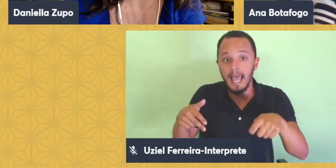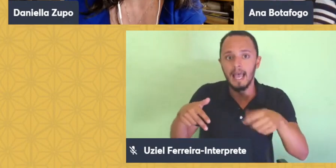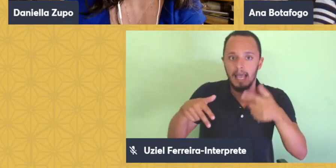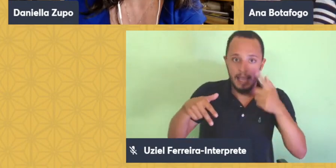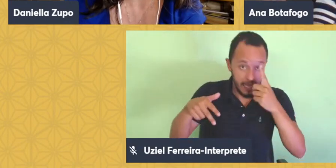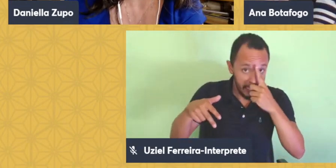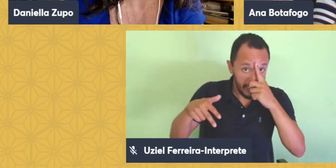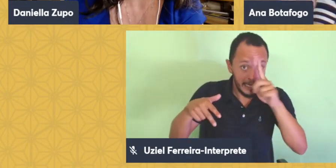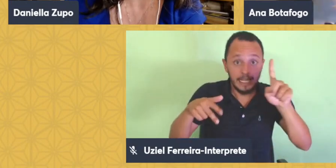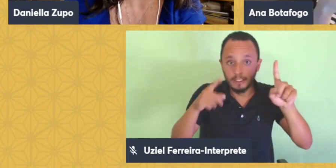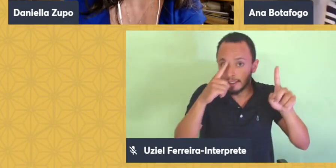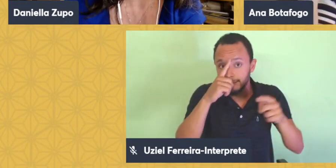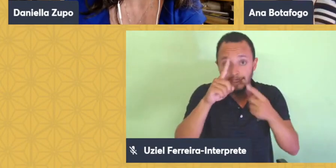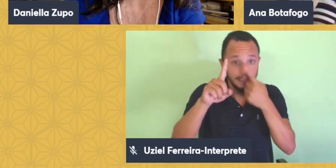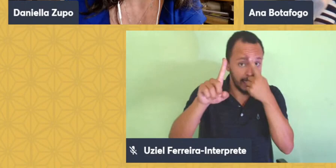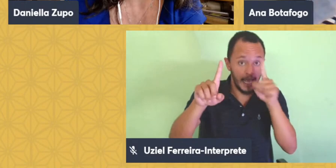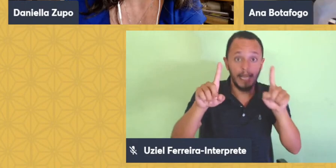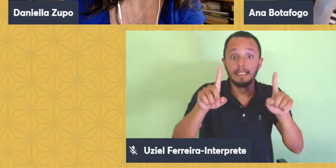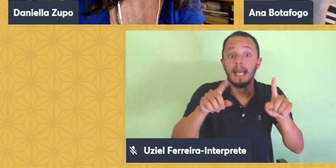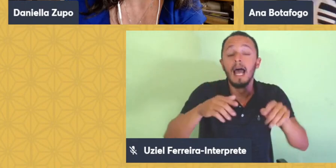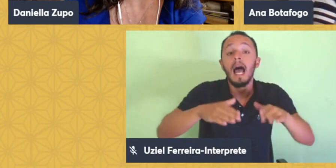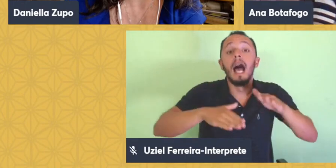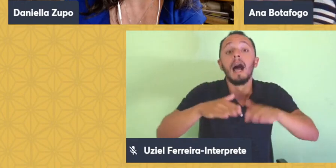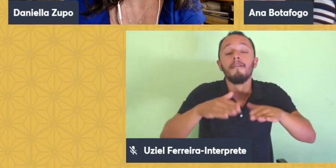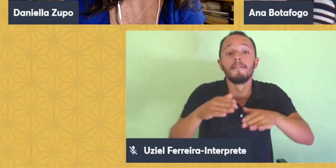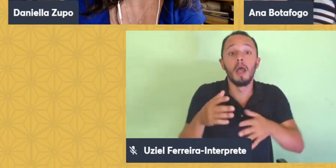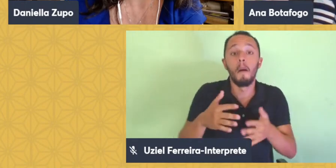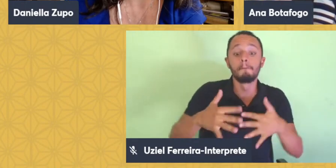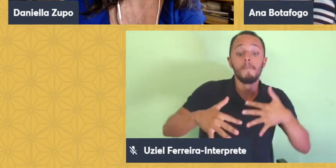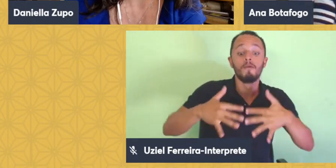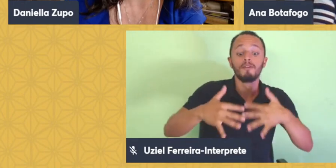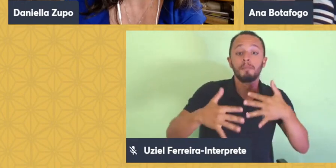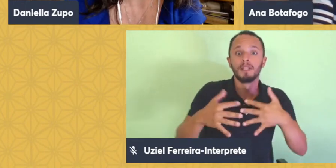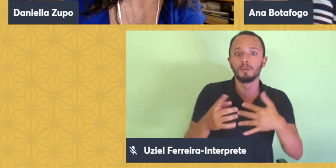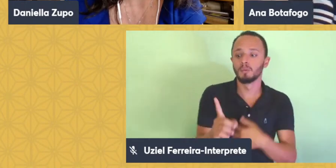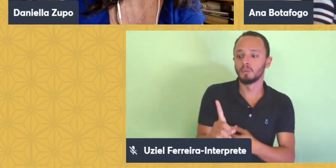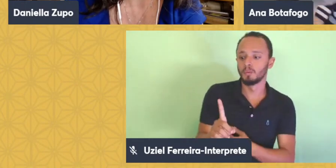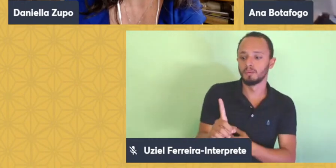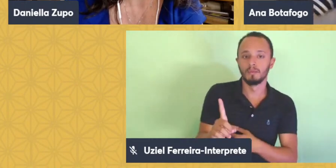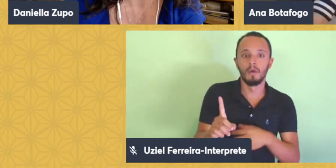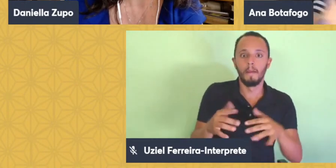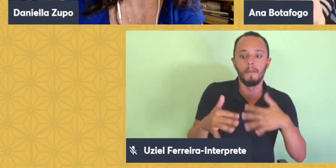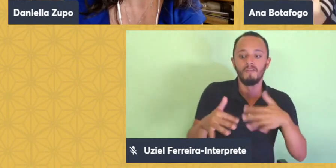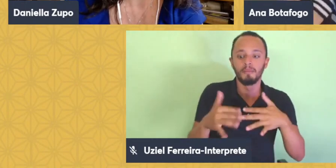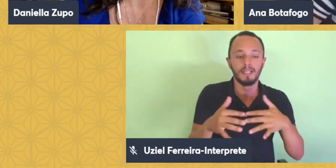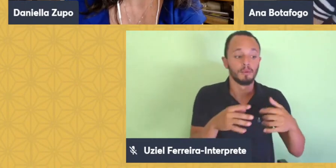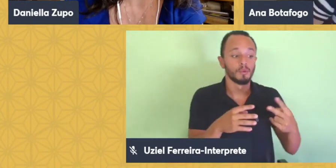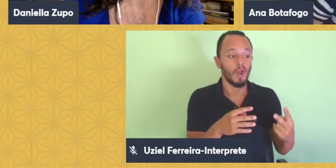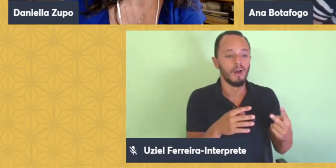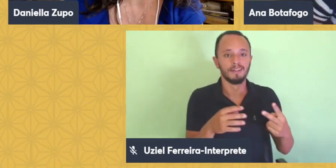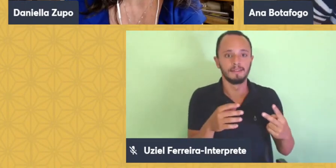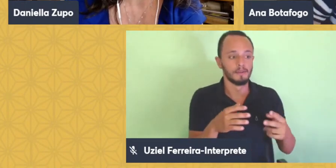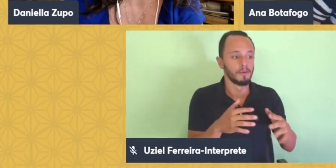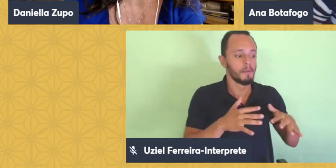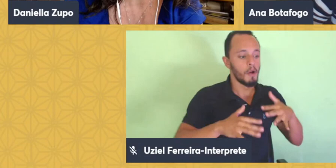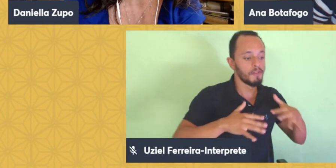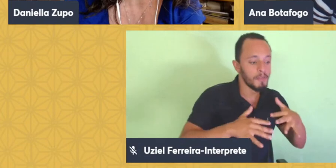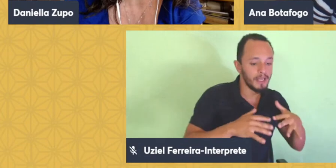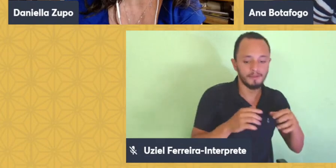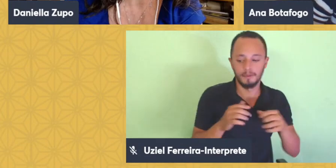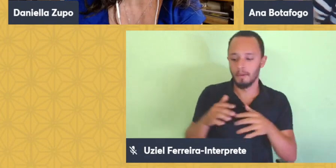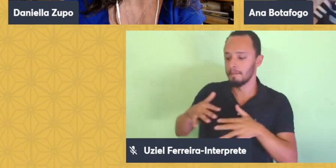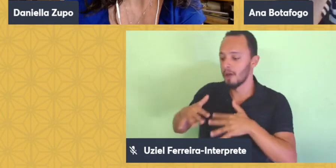com um ou dois movimentos criar diferentes possibilidades também podemos entrar um pouco nesse